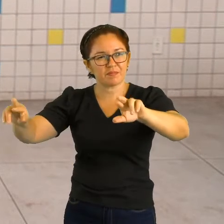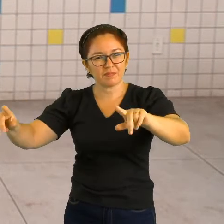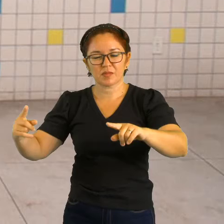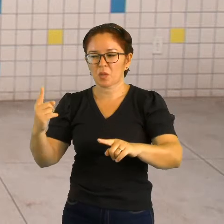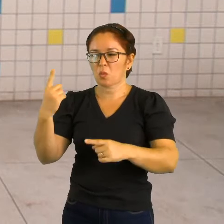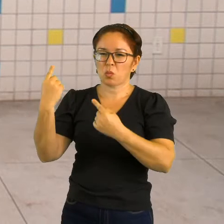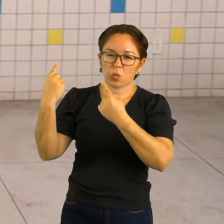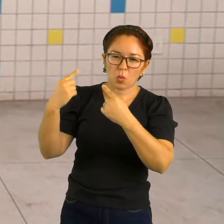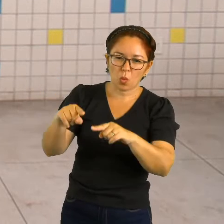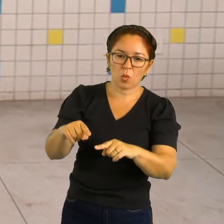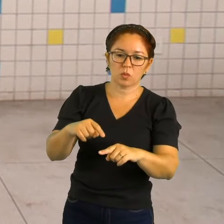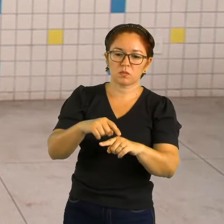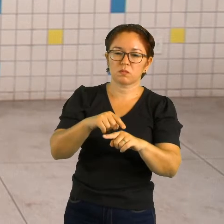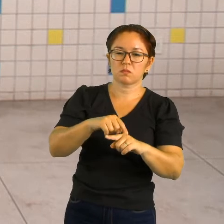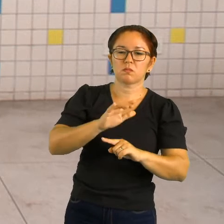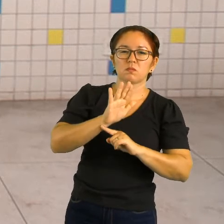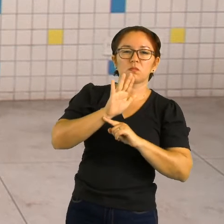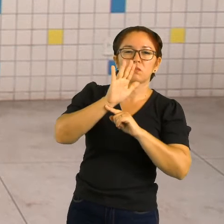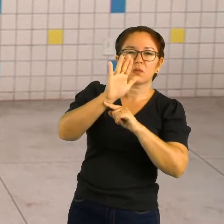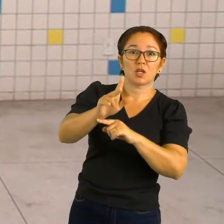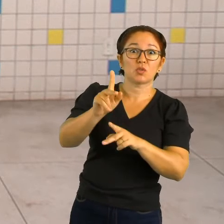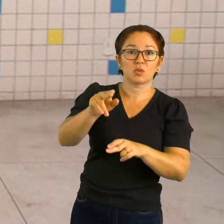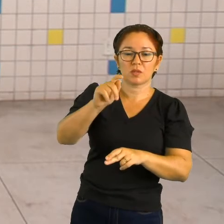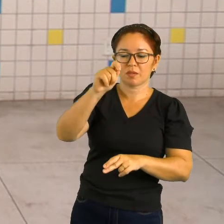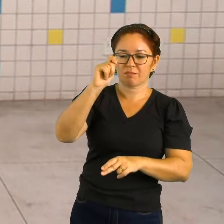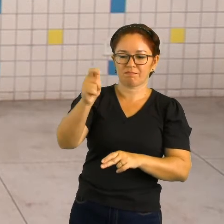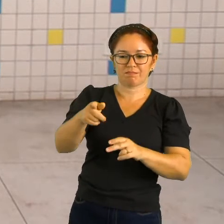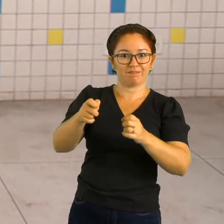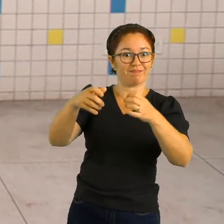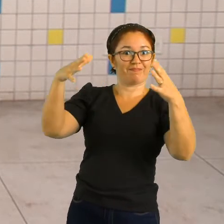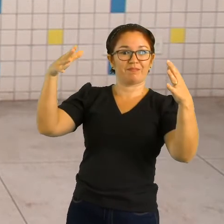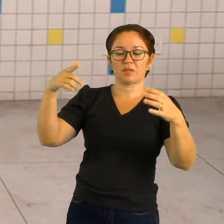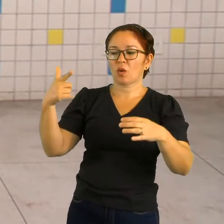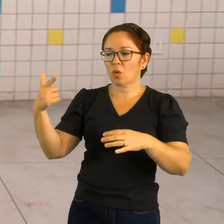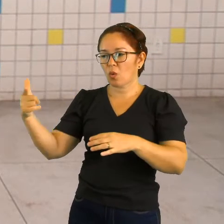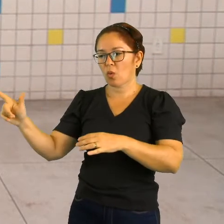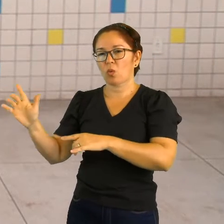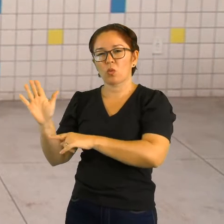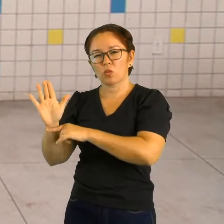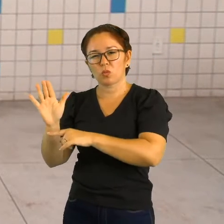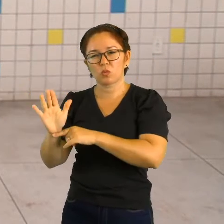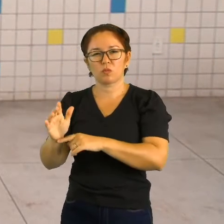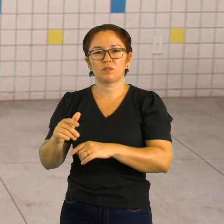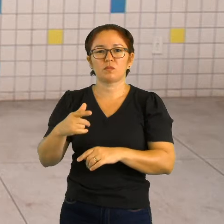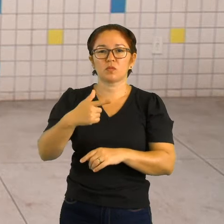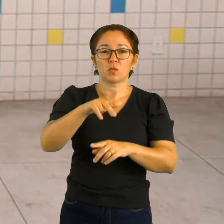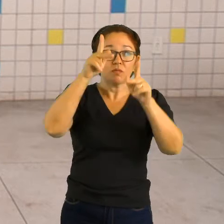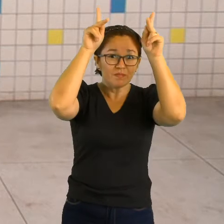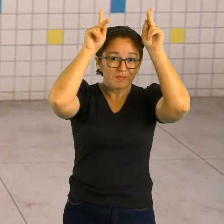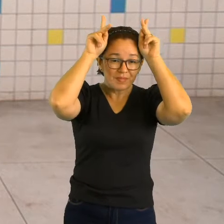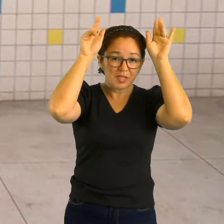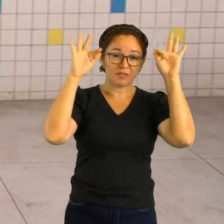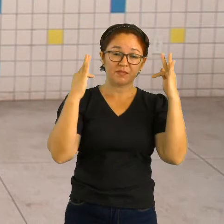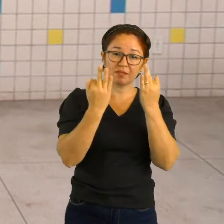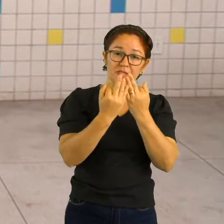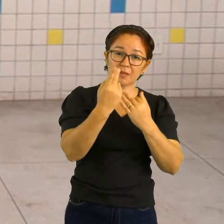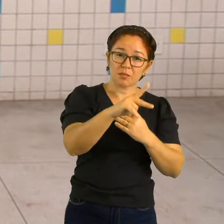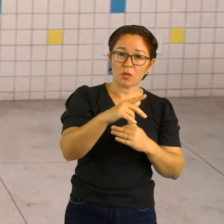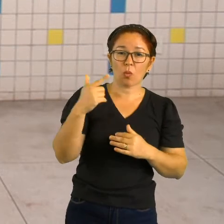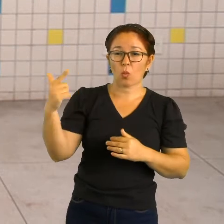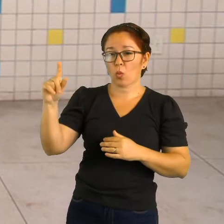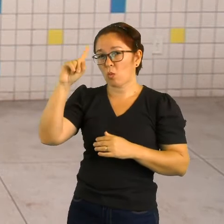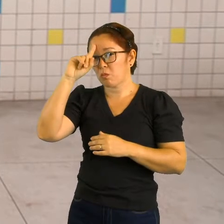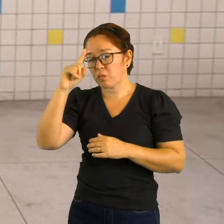o doador, como a fada madrinha, o auxiliar, a princesa e sua família, o mandatário,